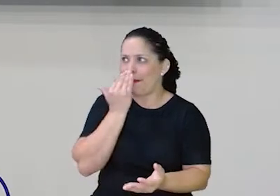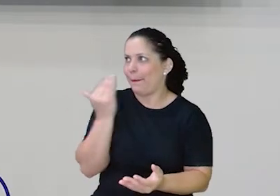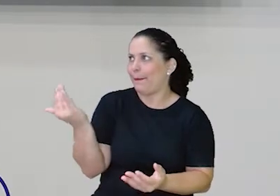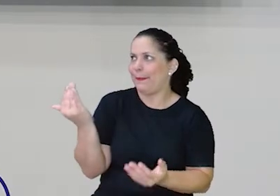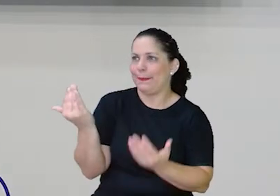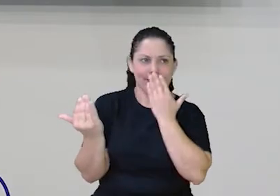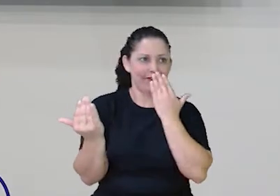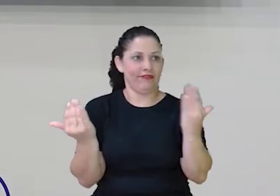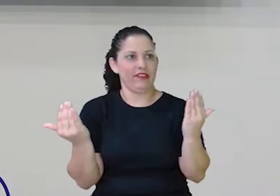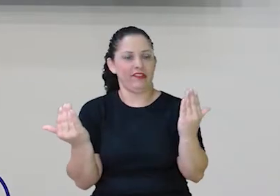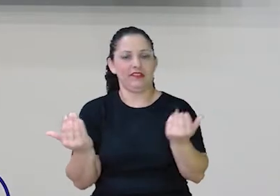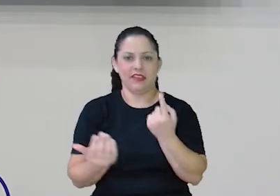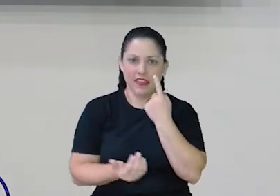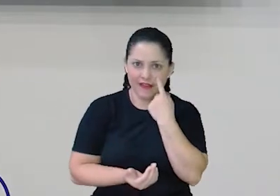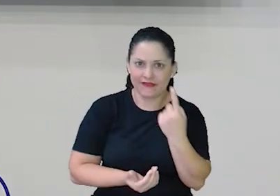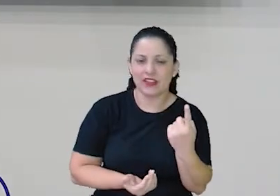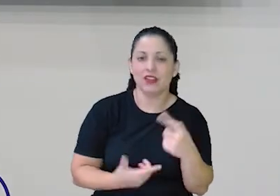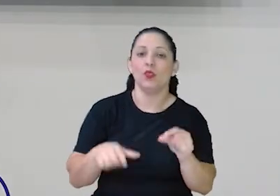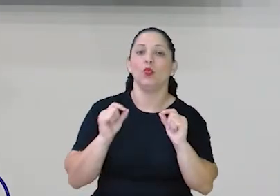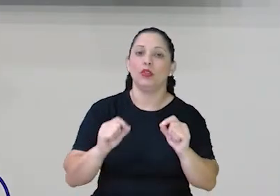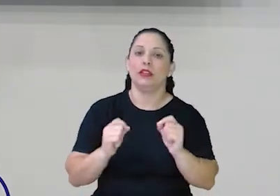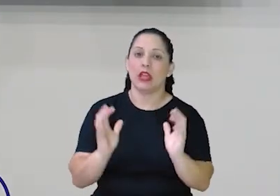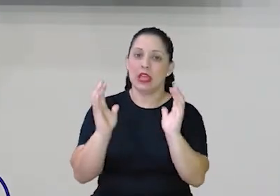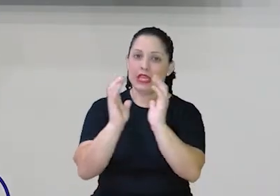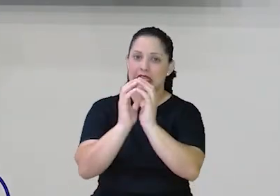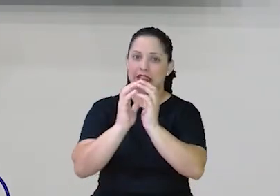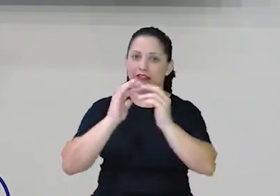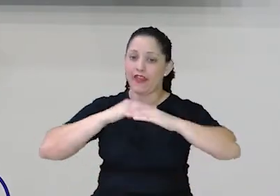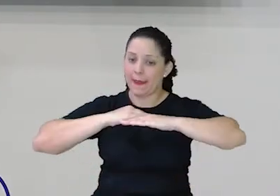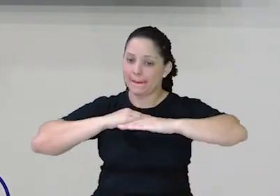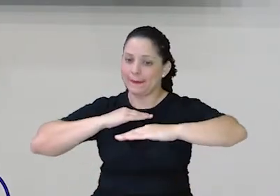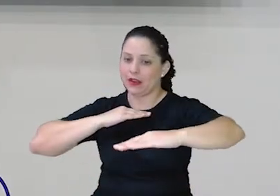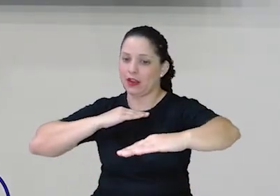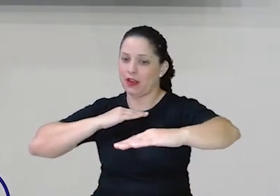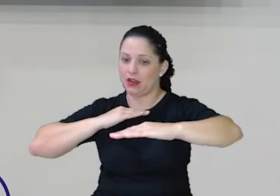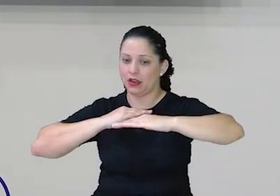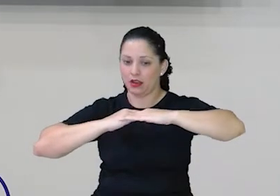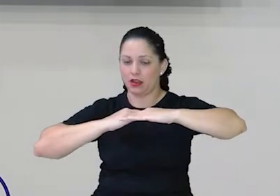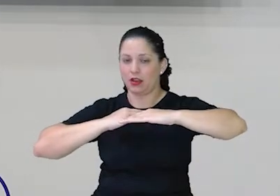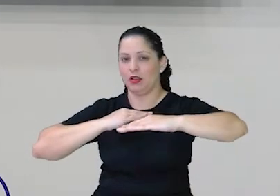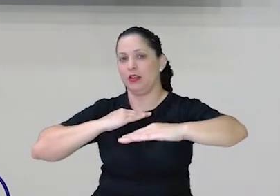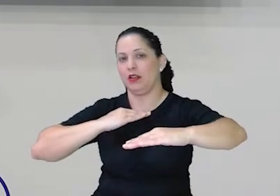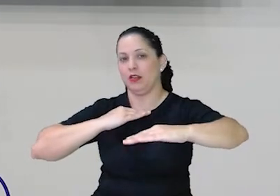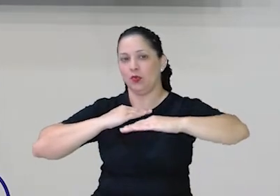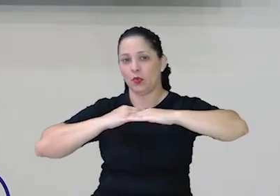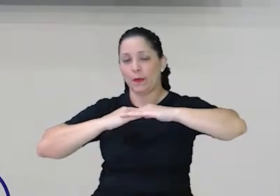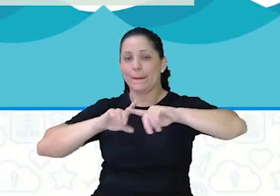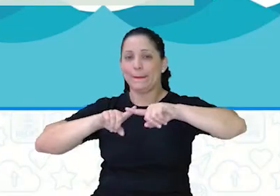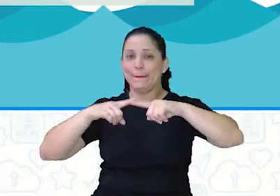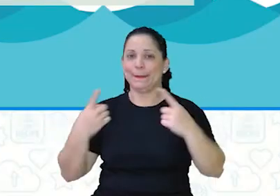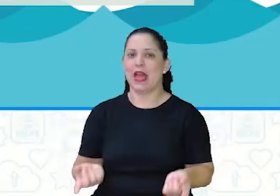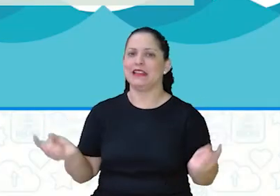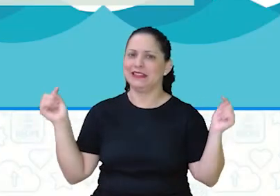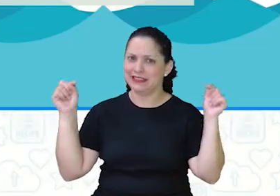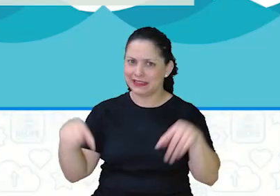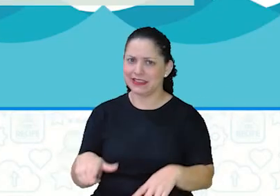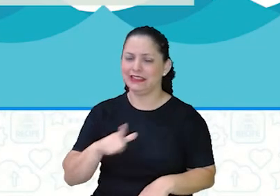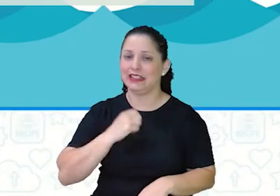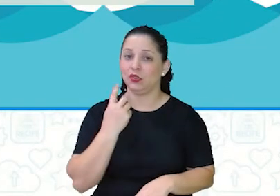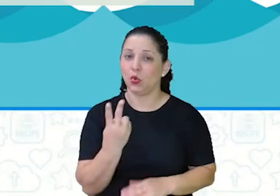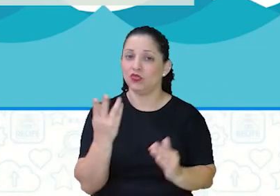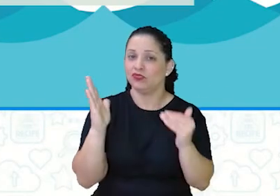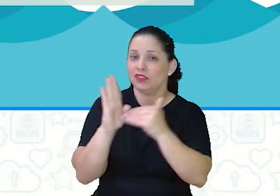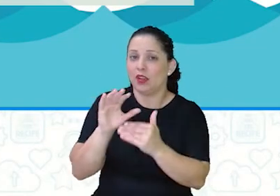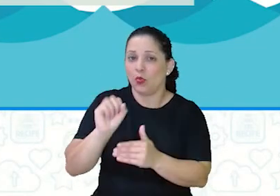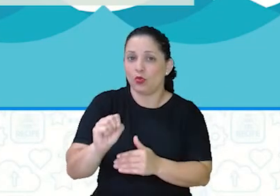O Recife é plano, ele é baixo, mas ele fica de 2 a 8 metros acima do nível do mar,